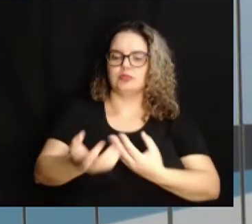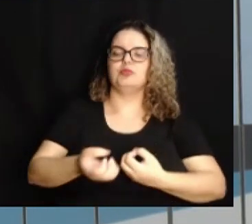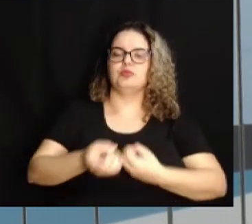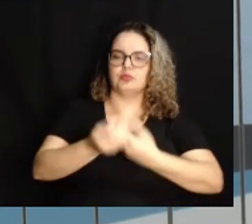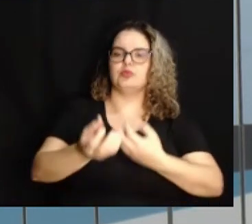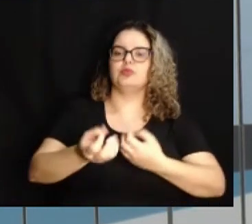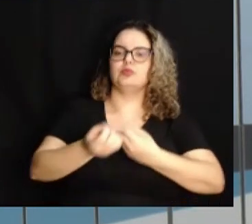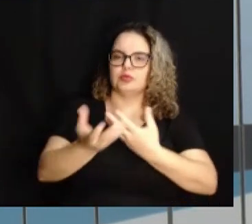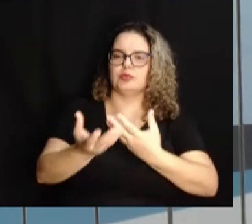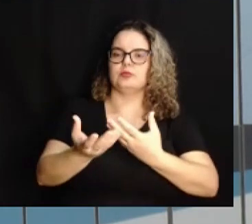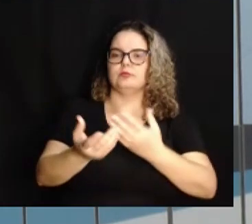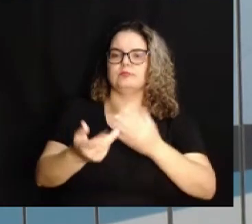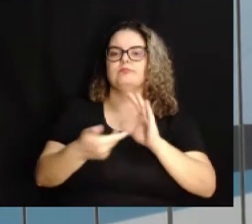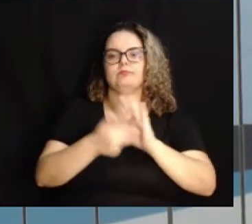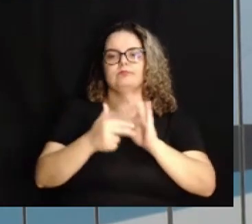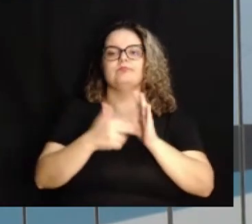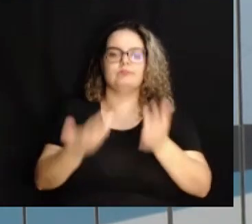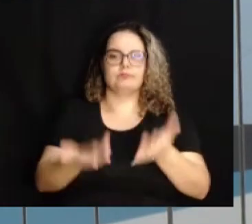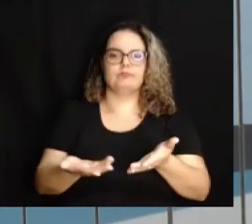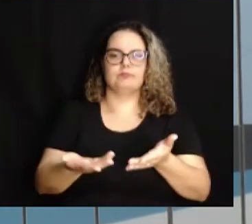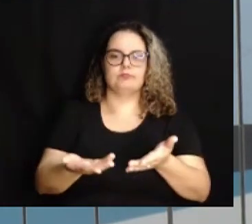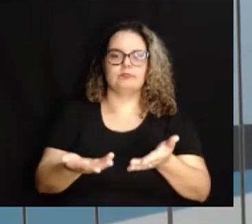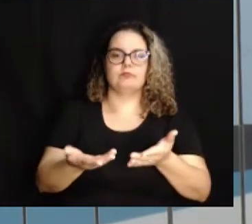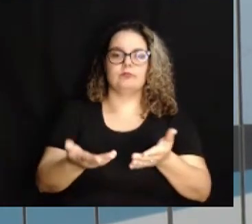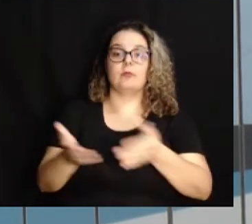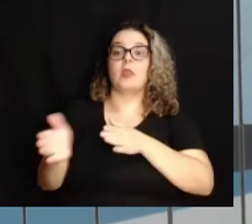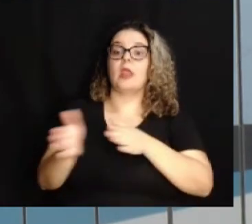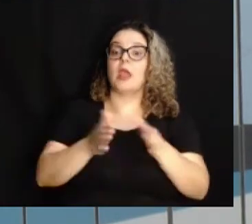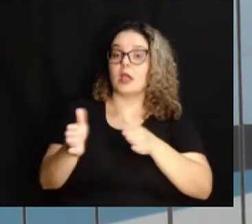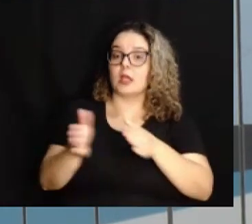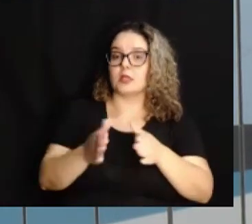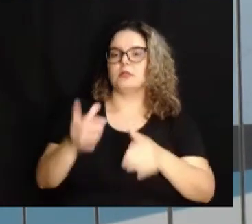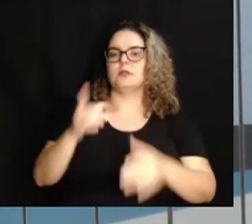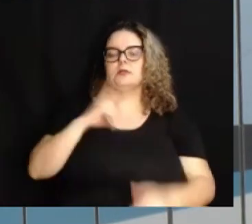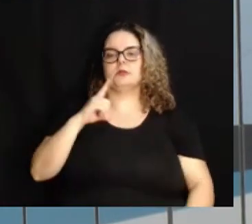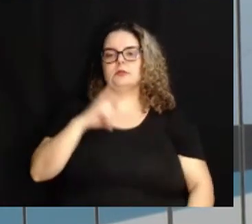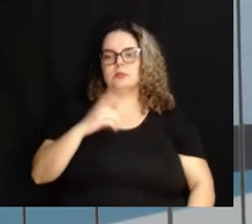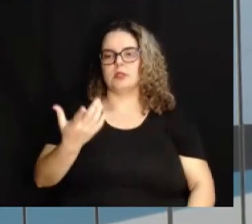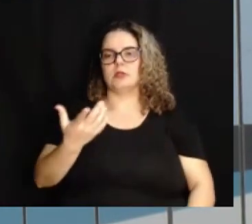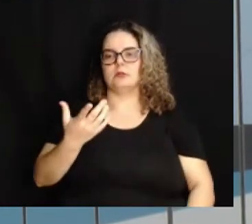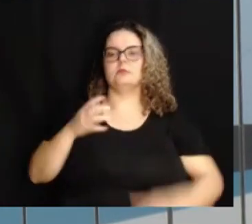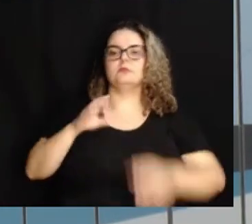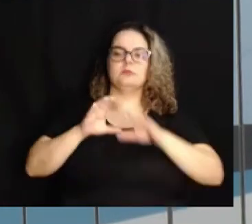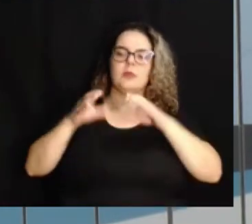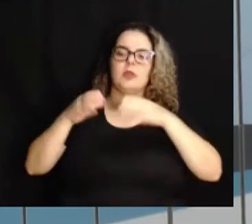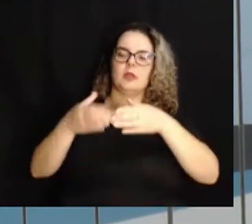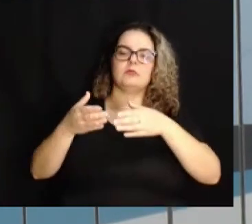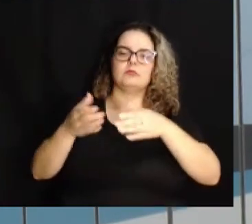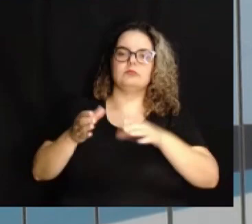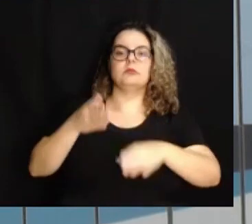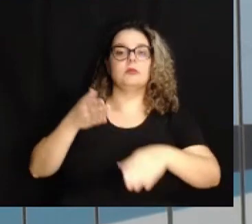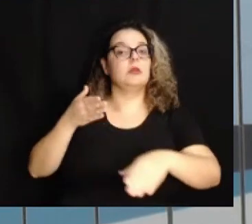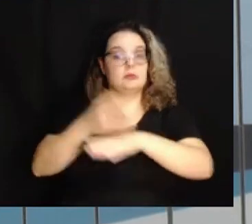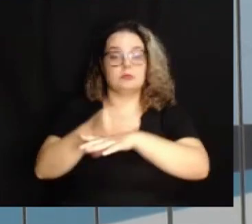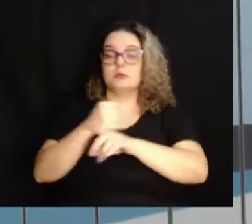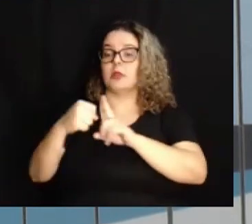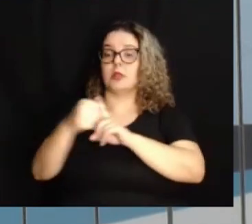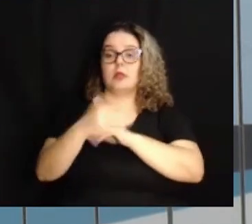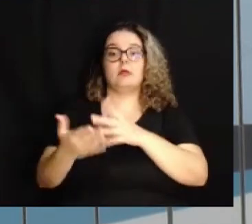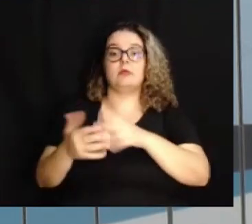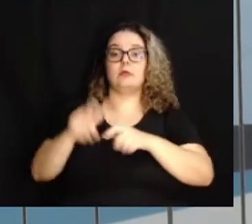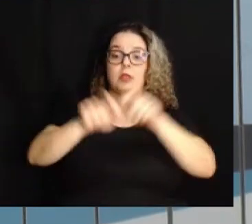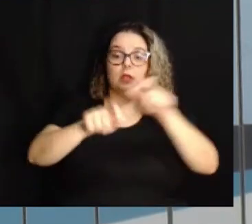sentido de que seja acessível para a sociedade e nas comunidades, sabe, pegar os profissionais que querem se implicar num